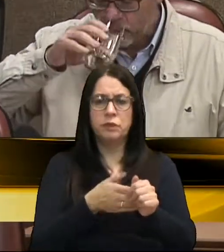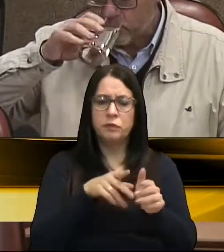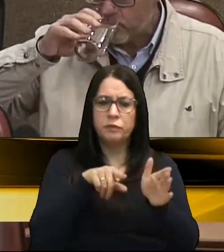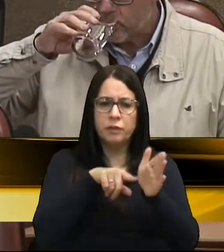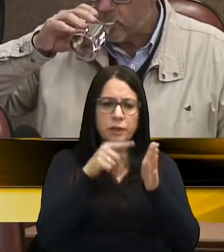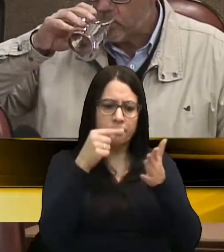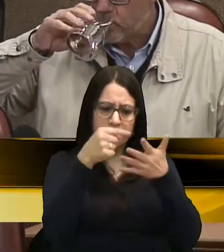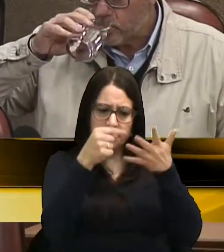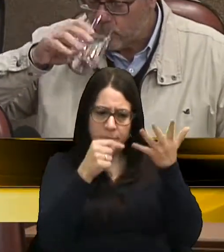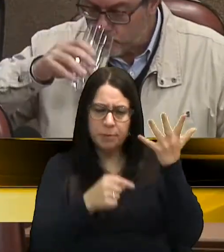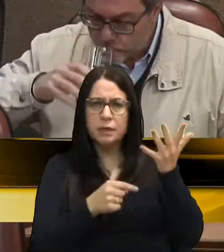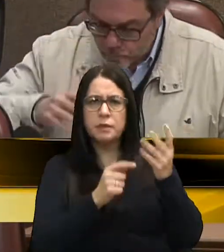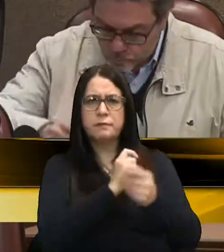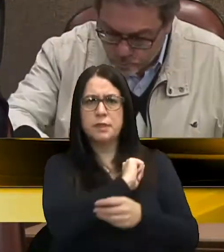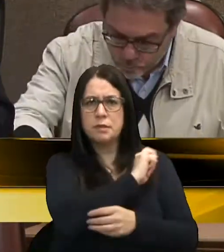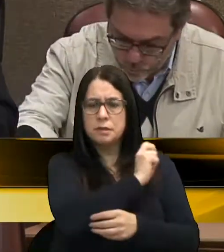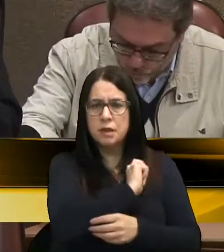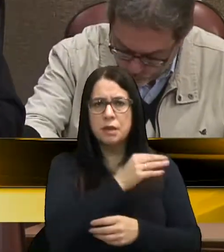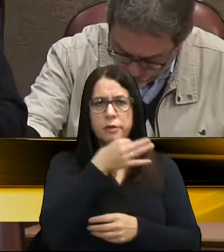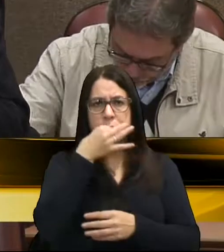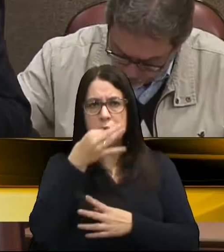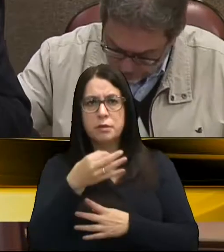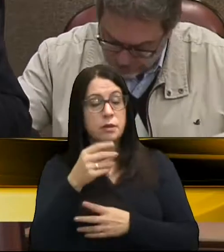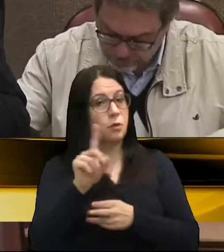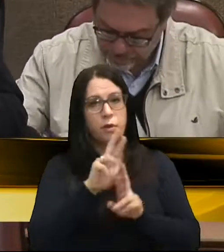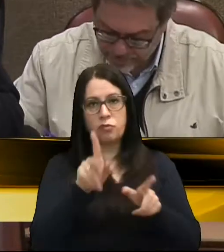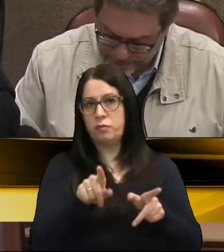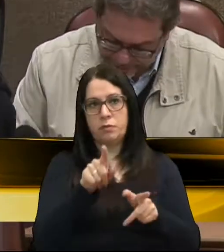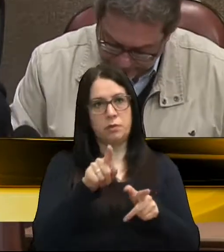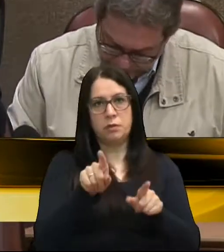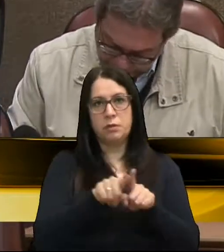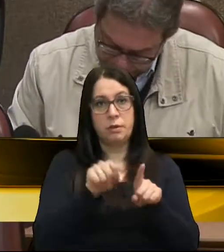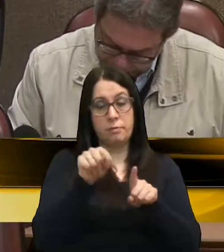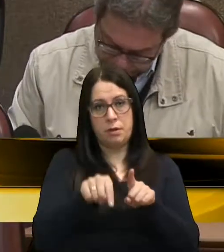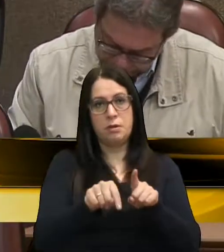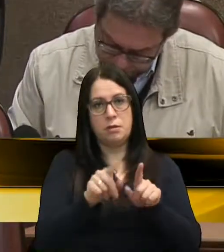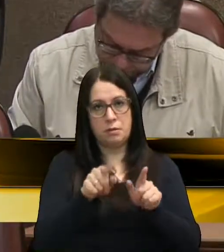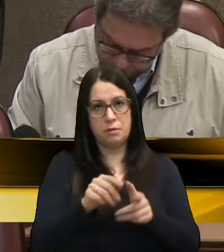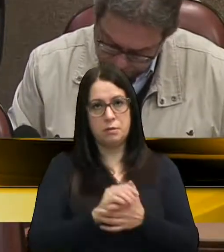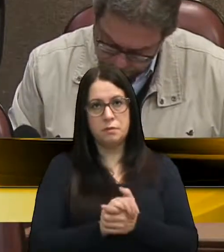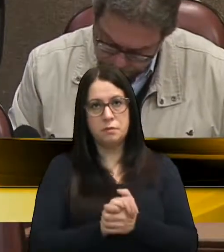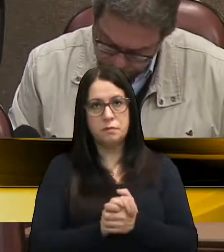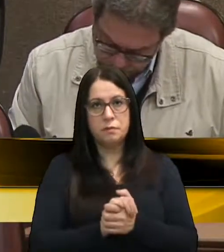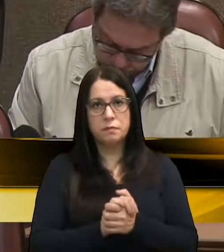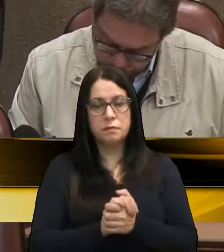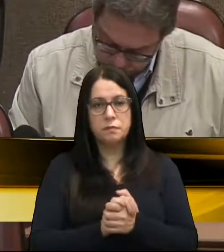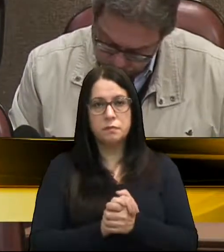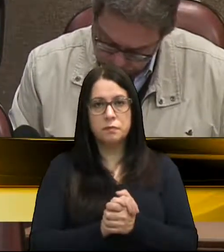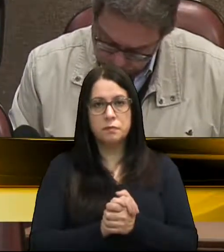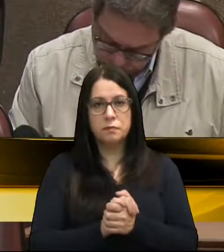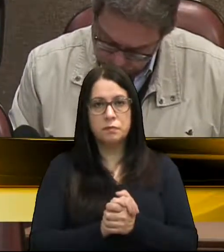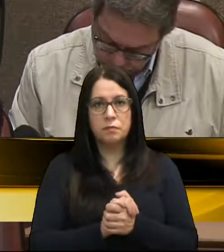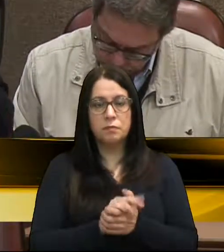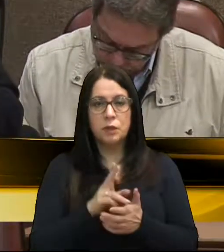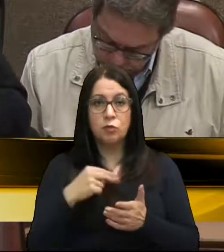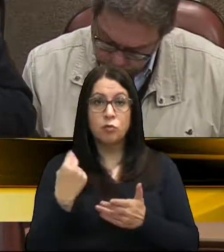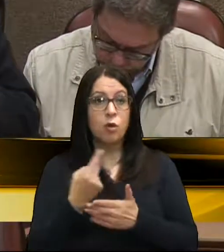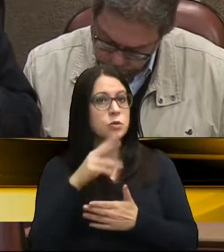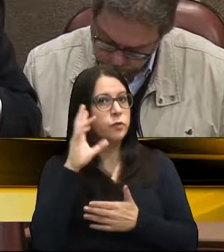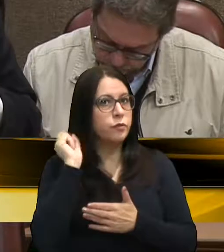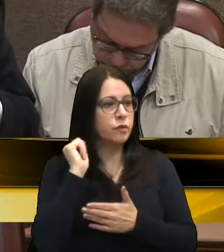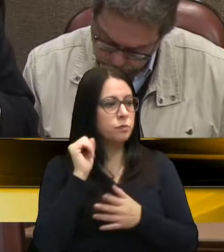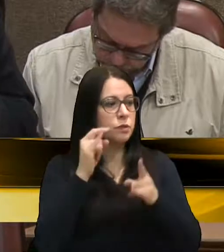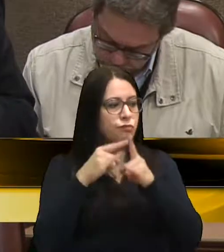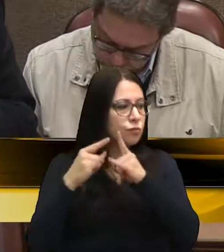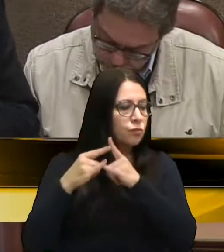emitir parecer, fiscalizar, e não foi diferente também nesta peça. Nós ouvimos